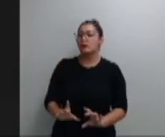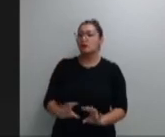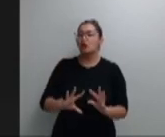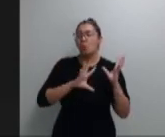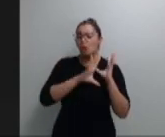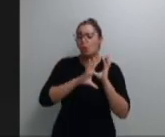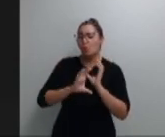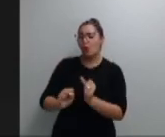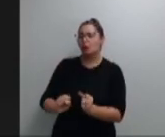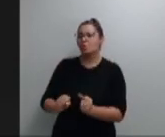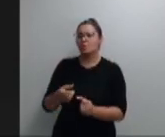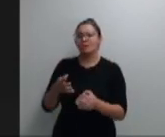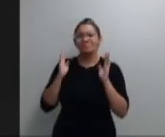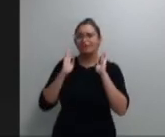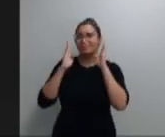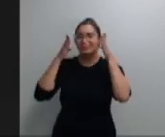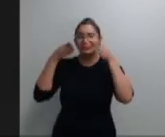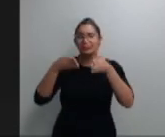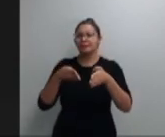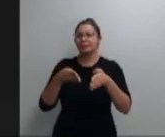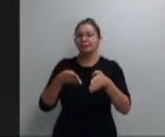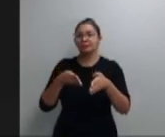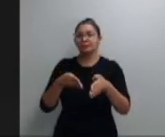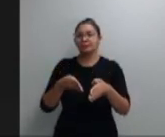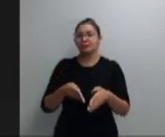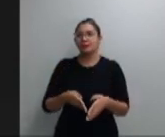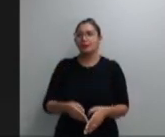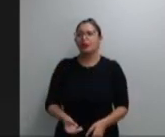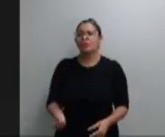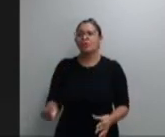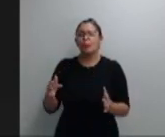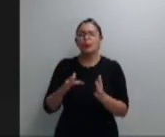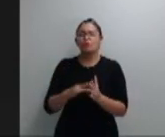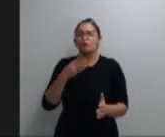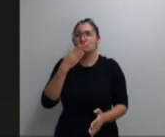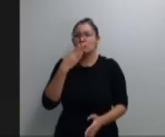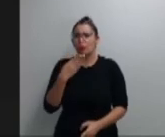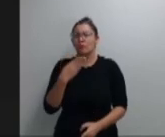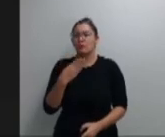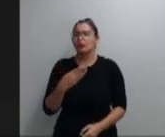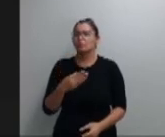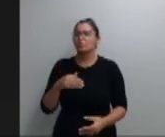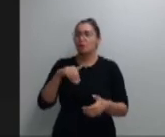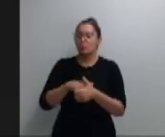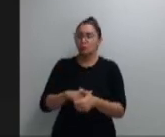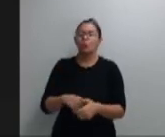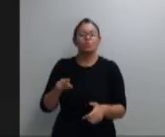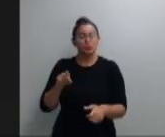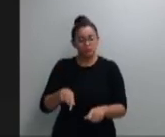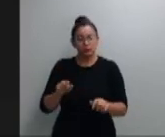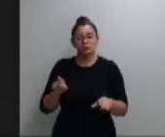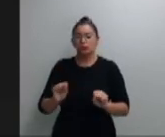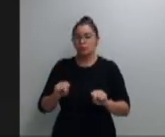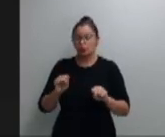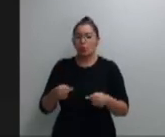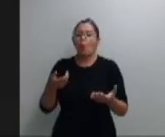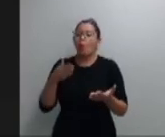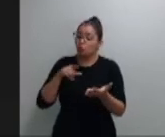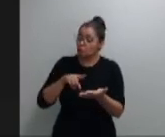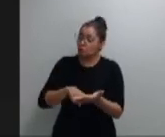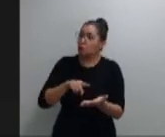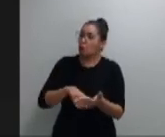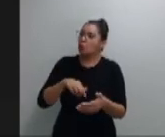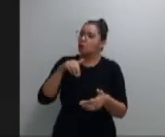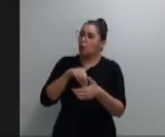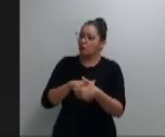não prestei atenção mas aí enfim eu terminei então pedindo vista e estou de pleno acordo eu indago se todos